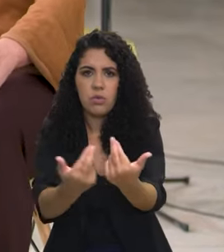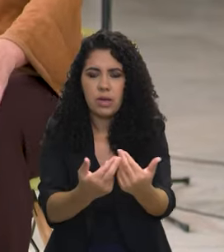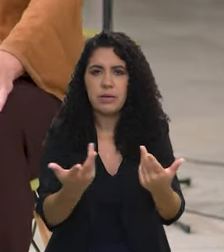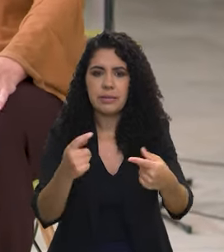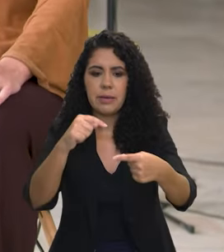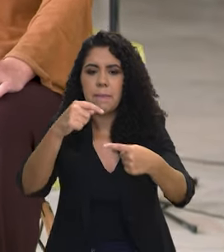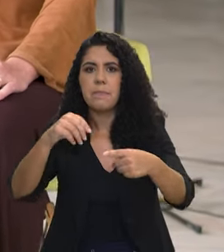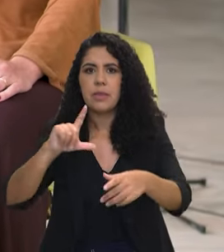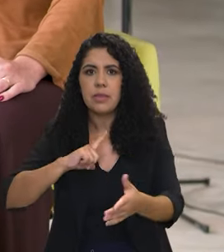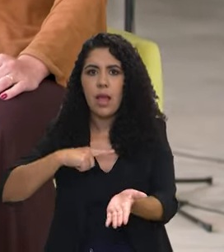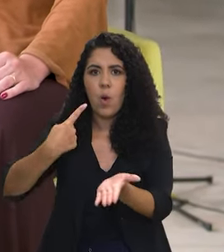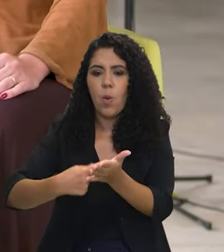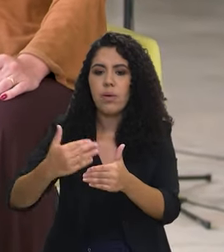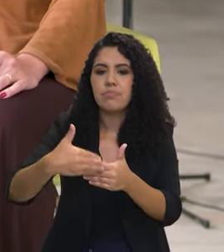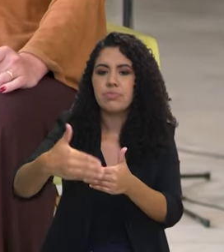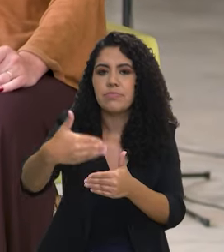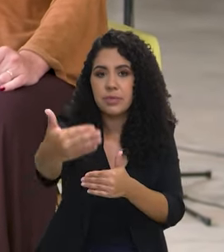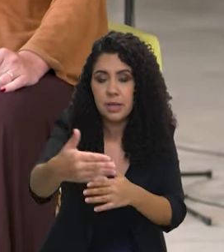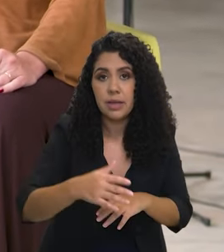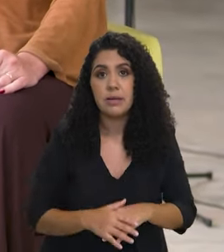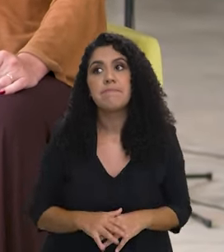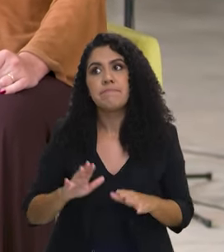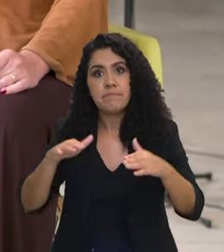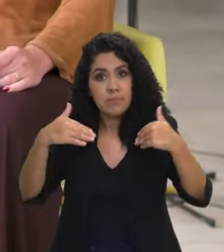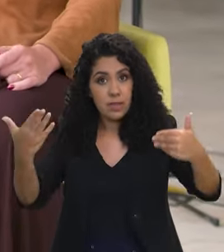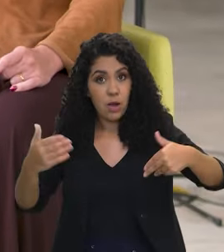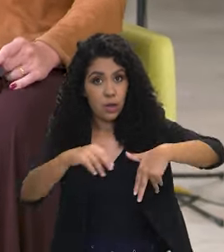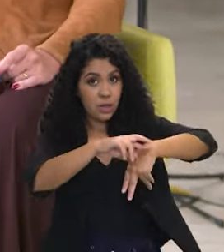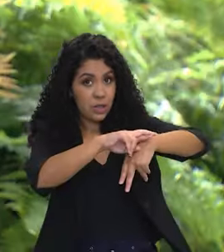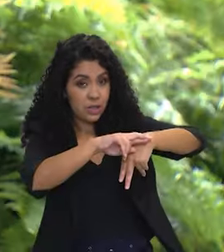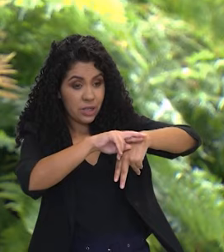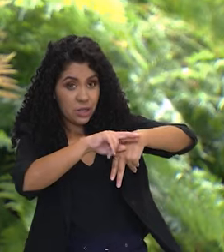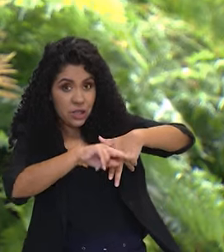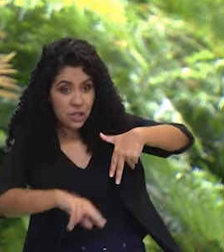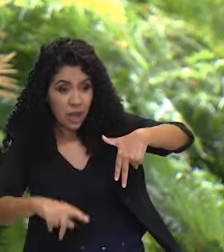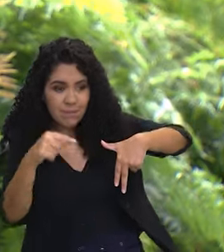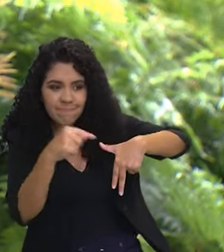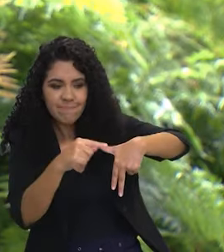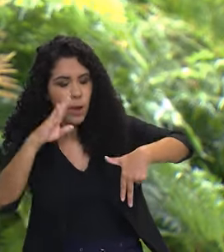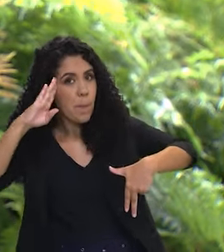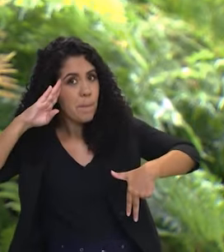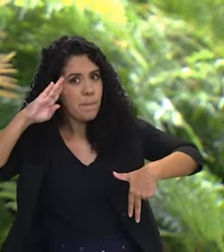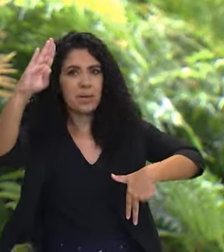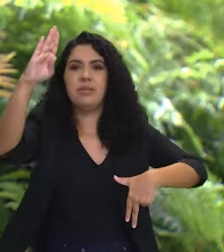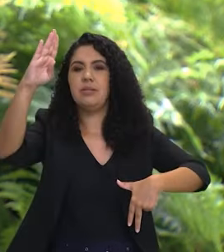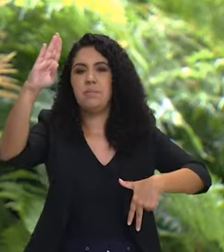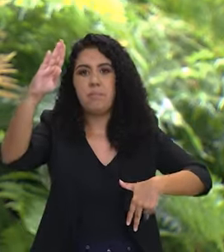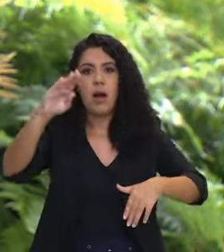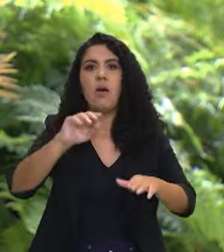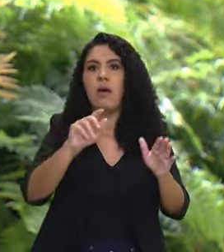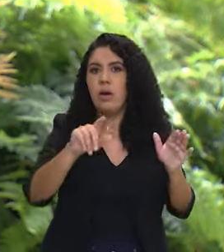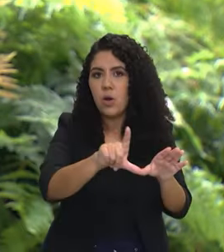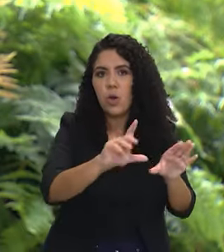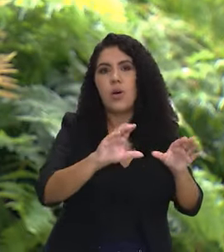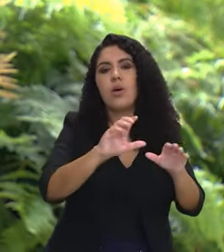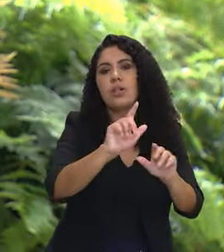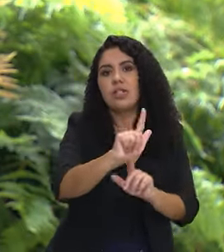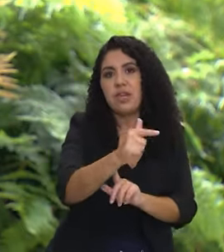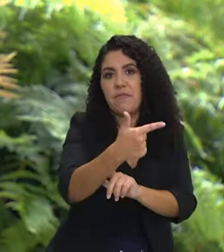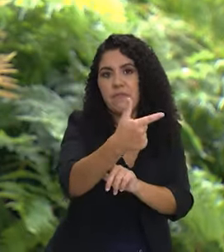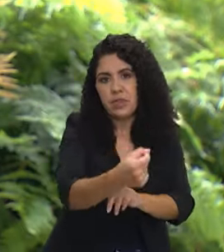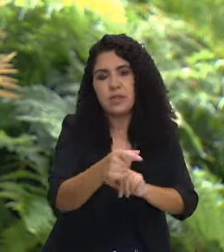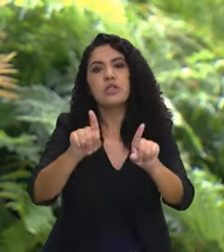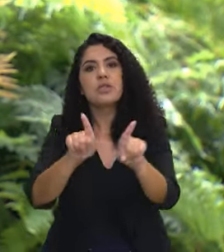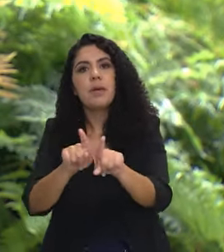eventos? Pois é, a questão de gênero, ela é central, tanto no G20 e também na COP30,